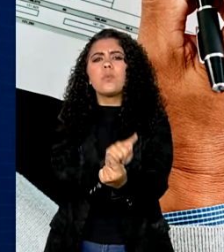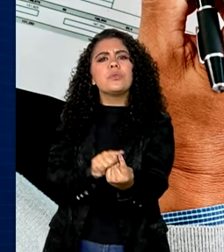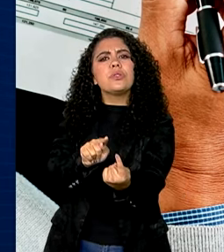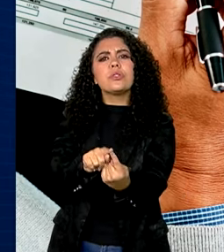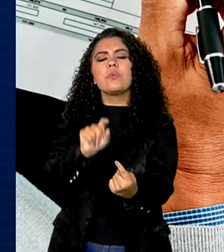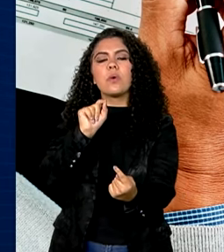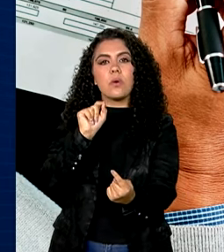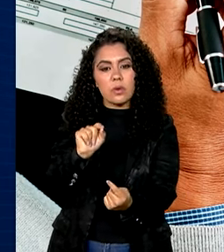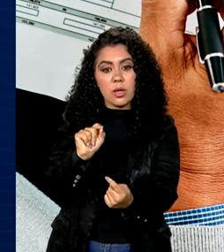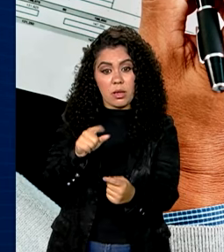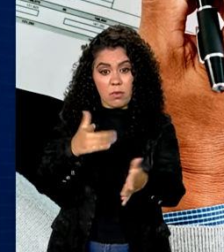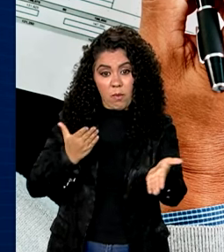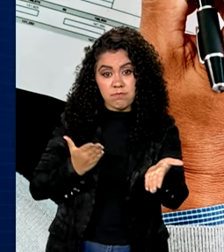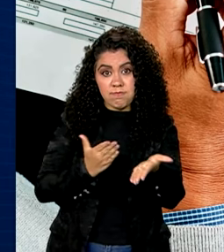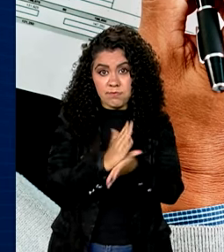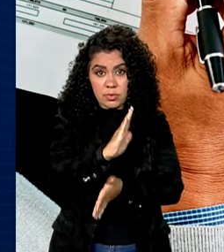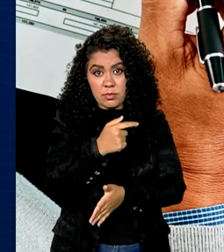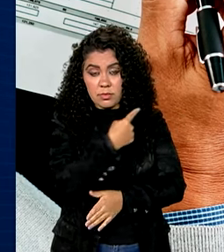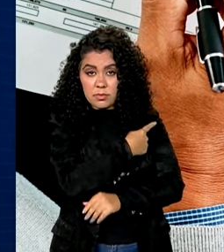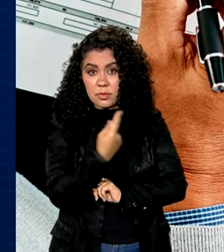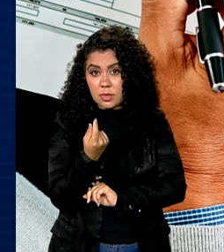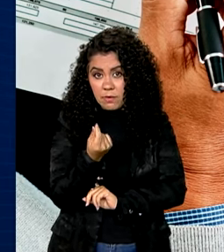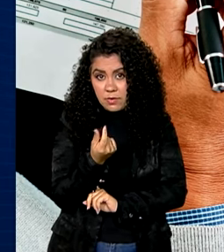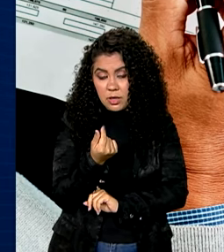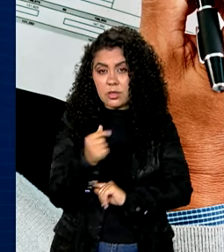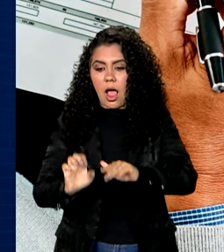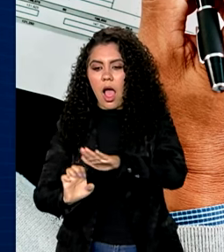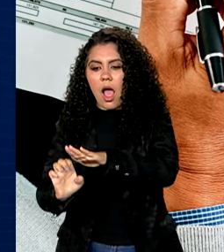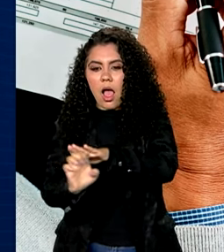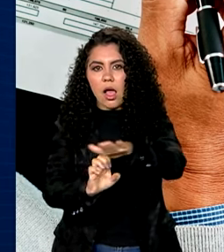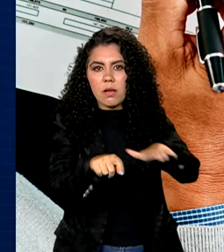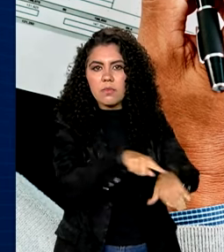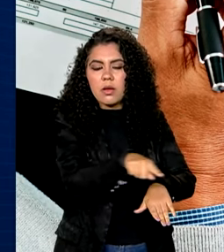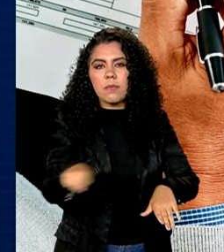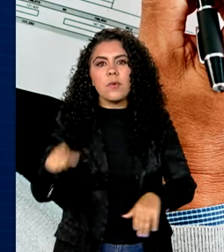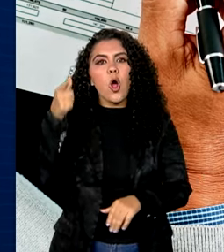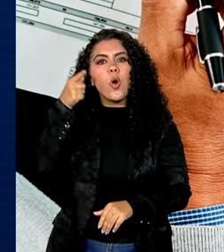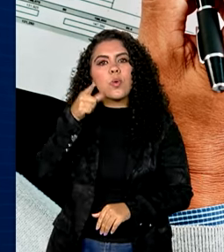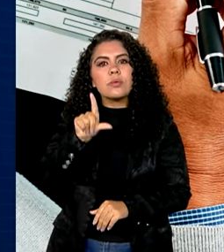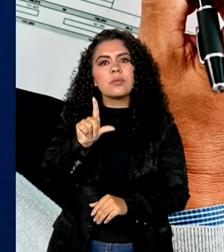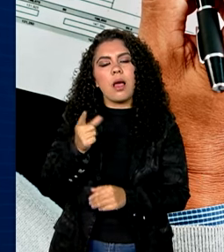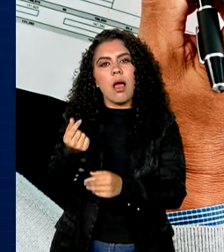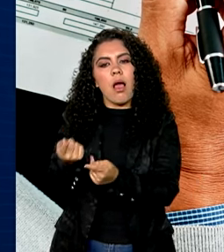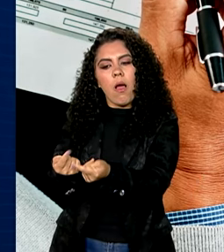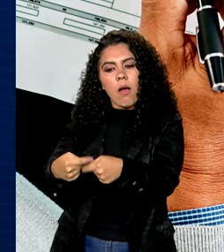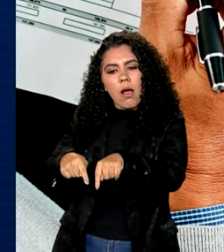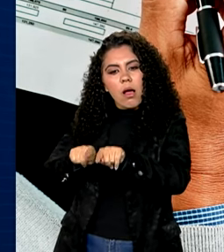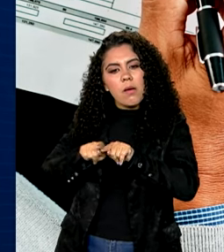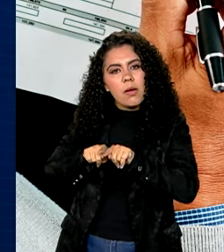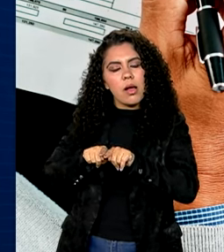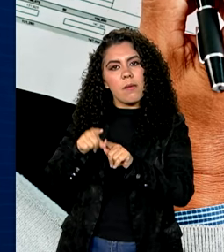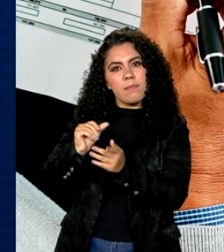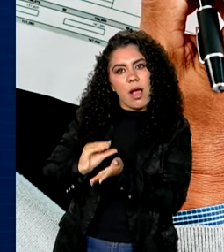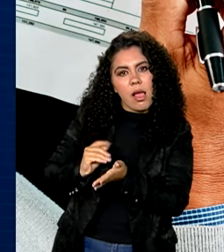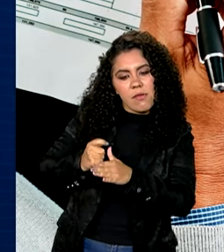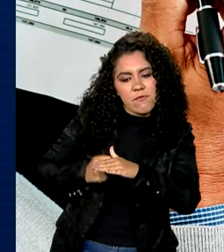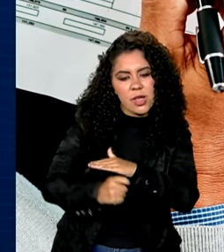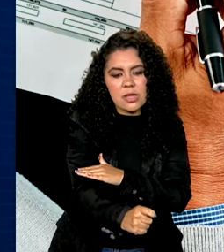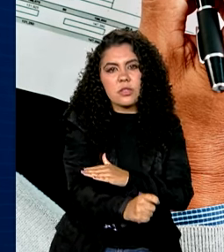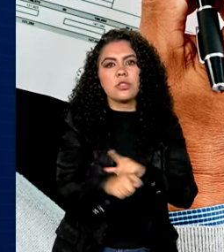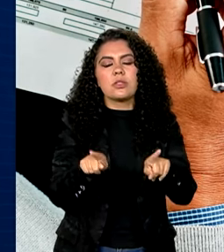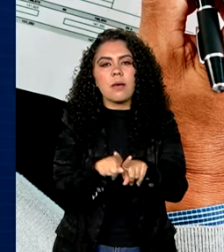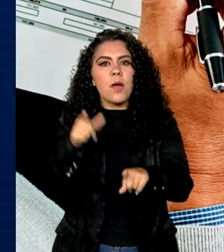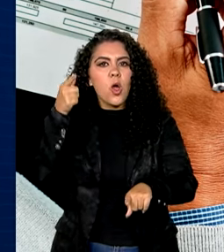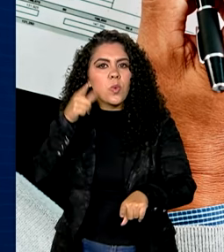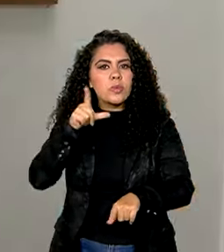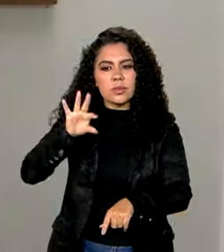que, com a regularização financeira, as empresas voltem a ter acesso ao crédito para investir e gerar emprego